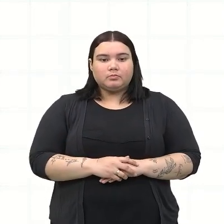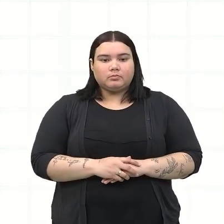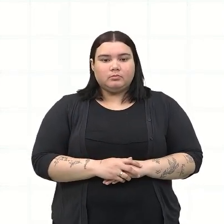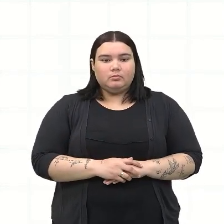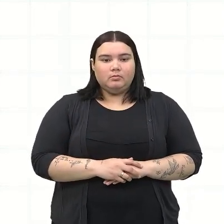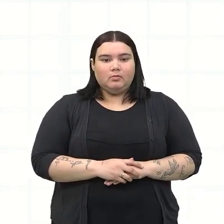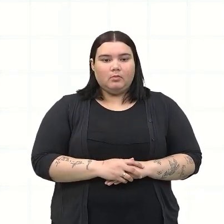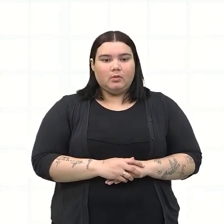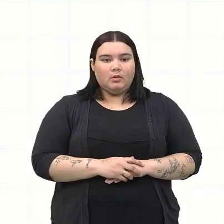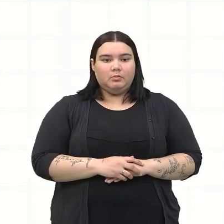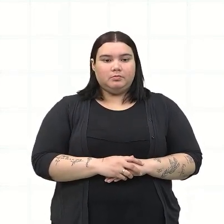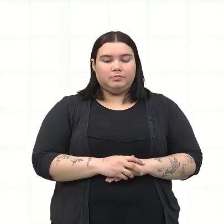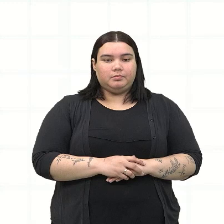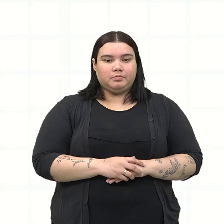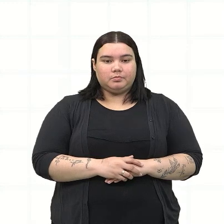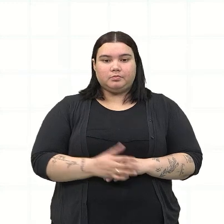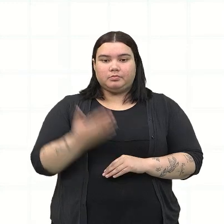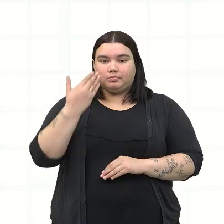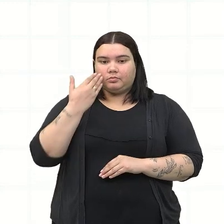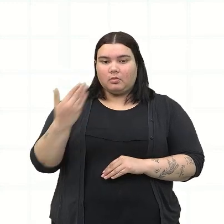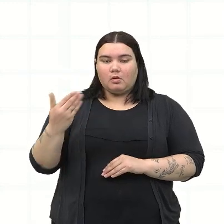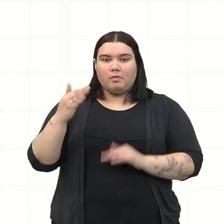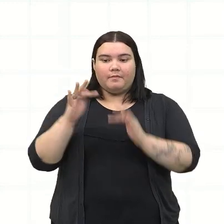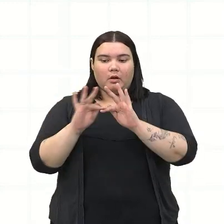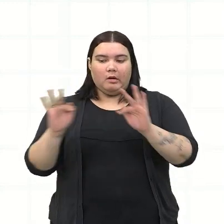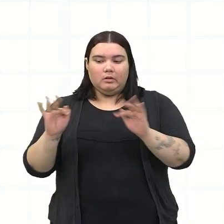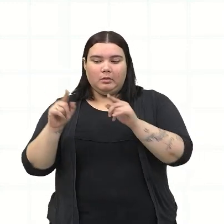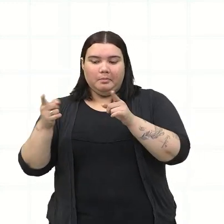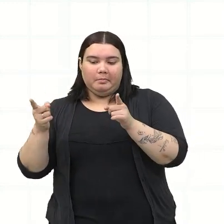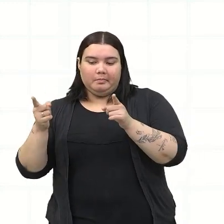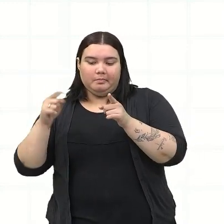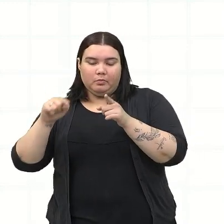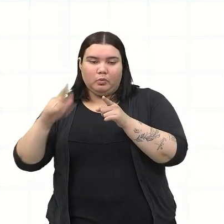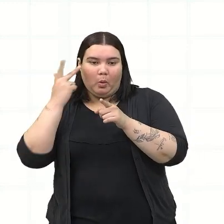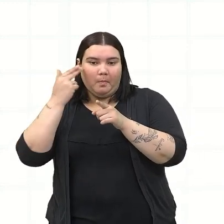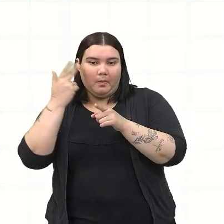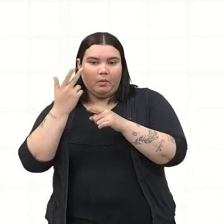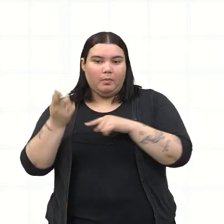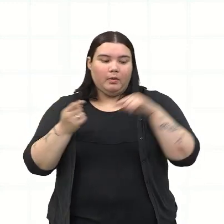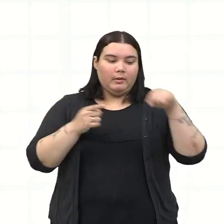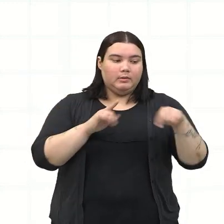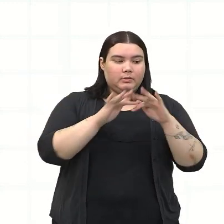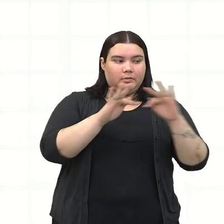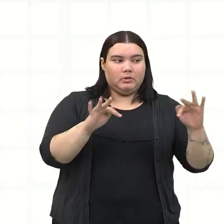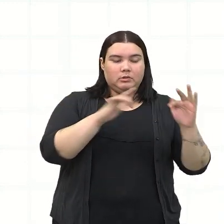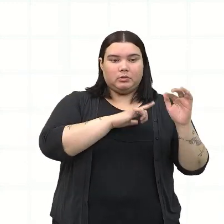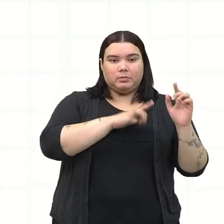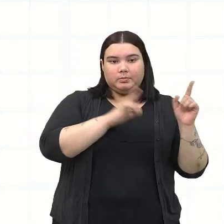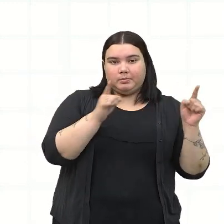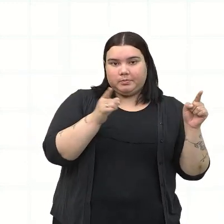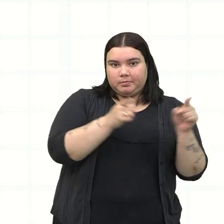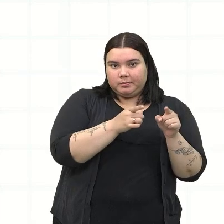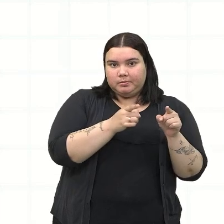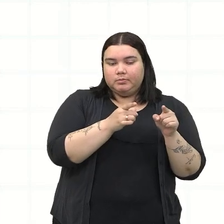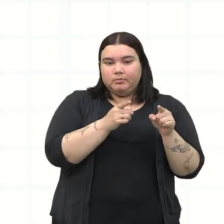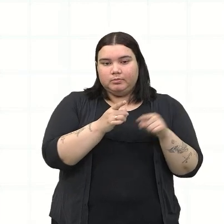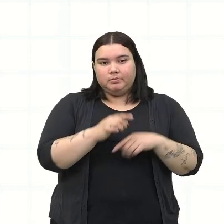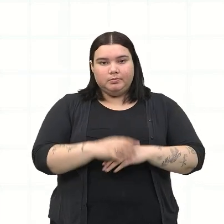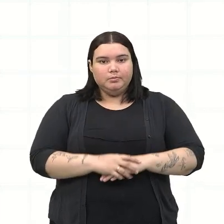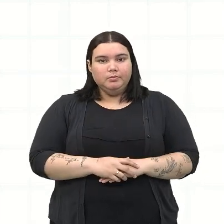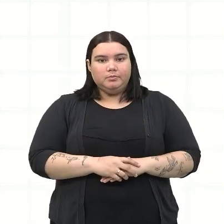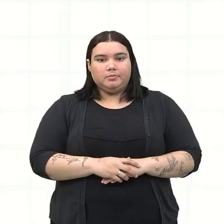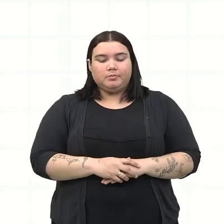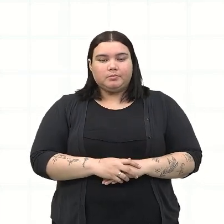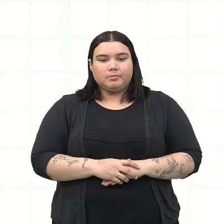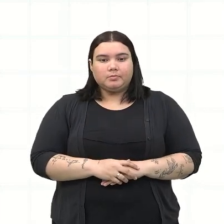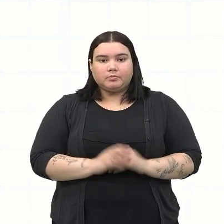I will be and I'll be quer dizer a mesma coisa, só que um está na forma abreviada,